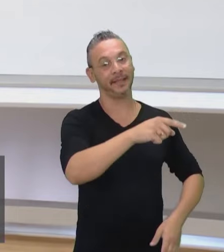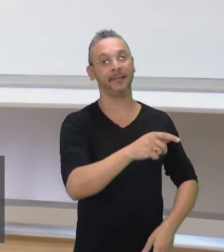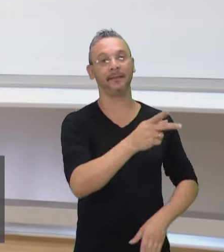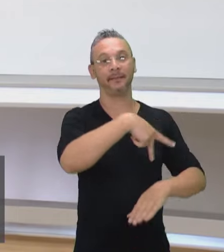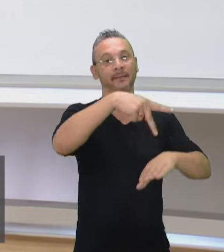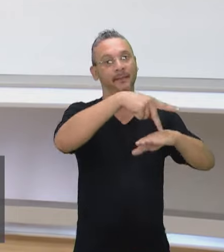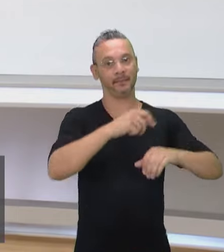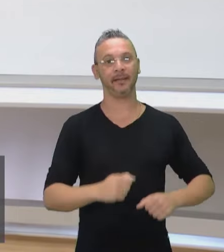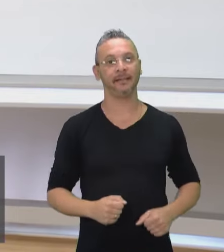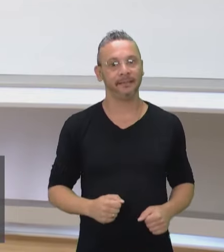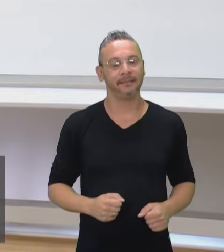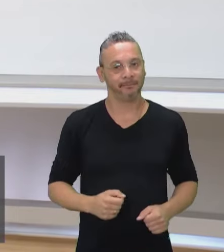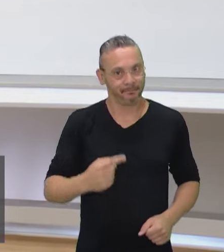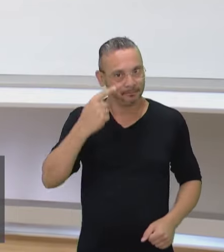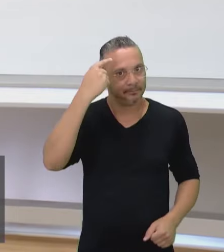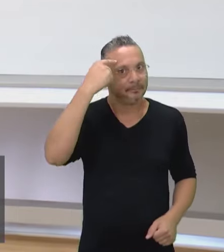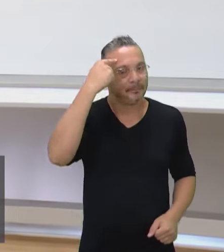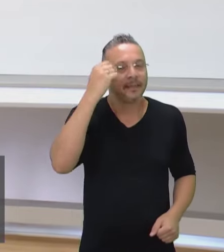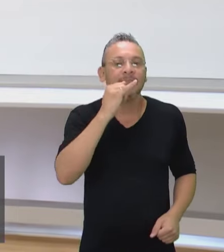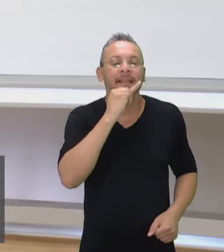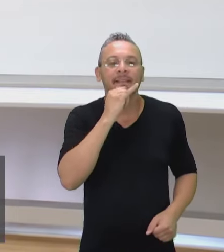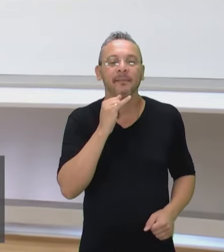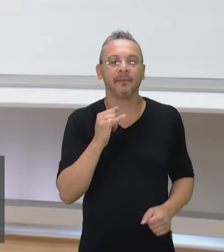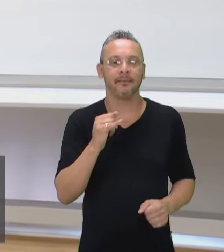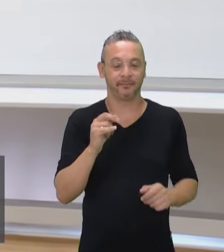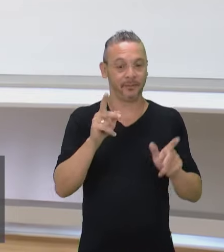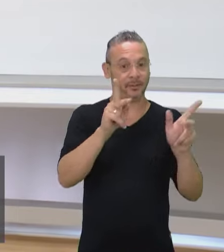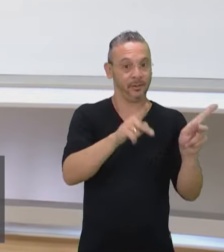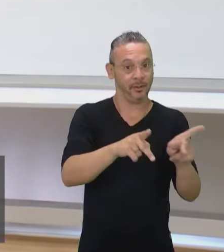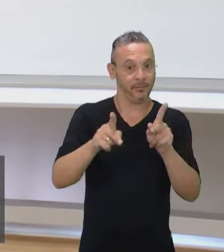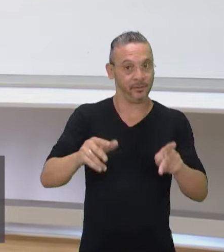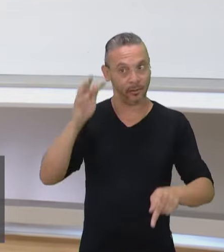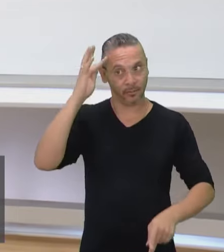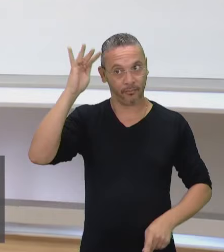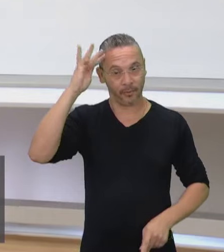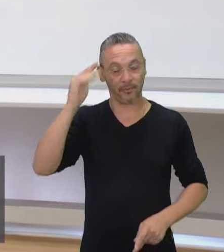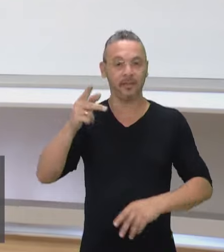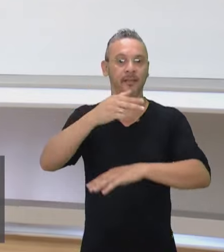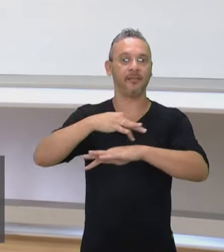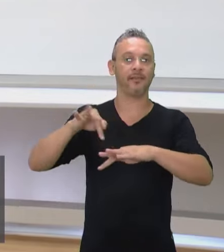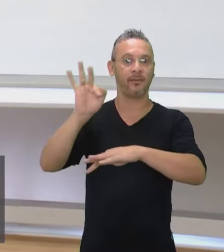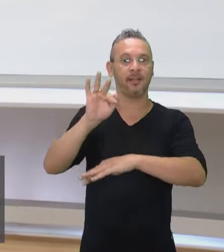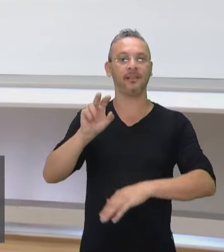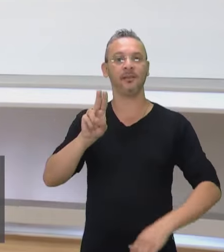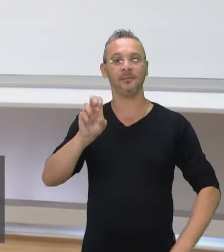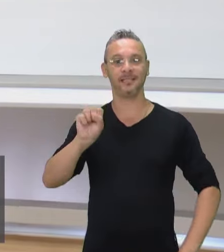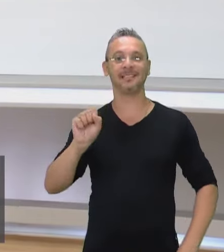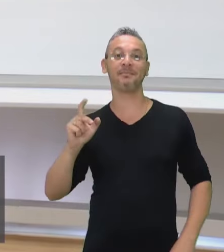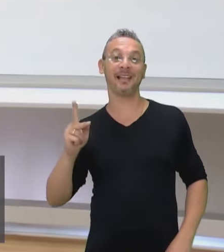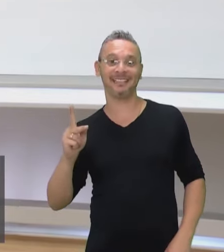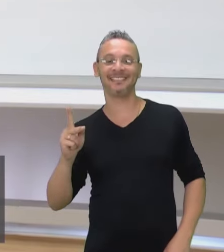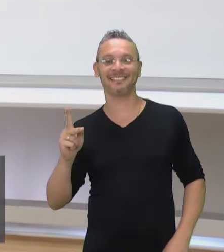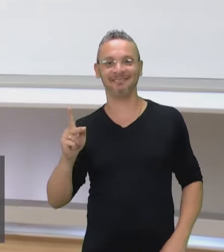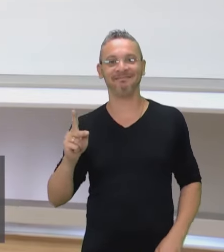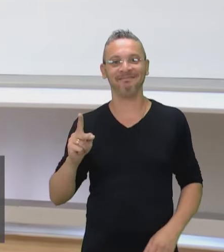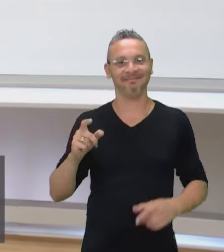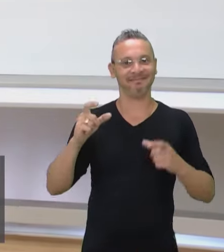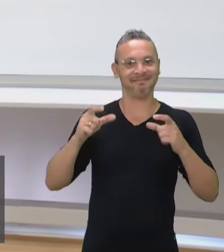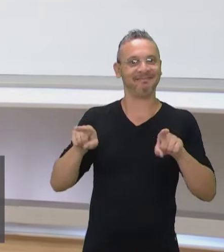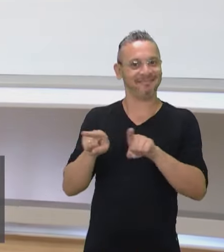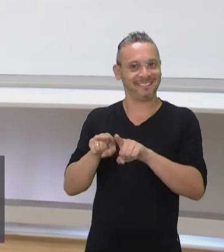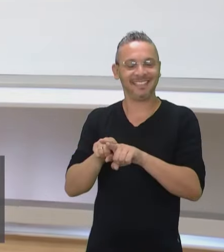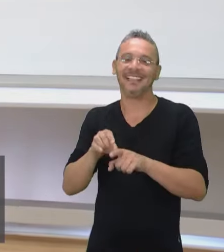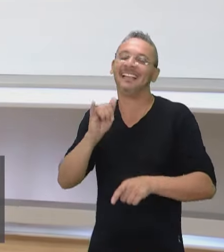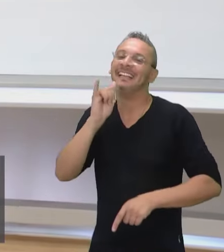lembro que tem um professor, né, de filosofia da USP que se chama Vladimir Safatli, e ele sempre cita